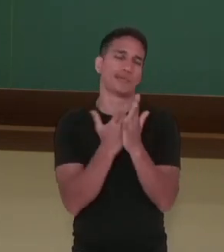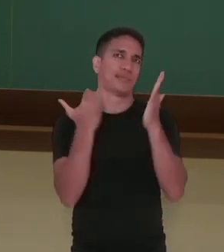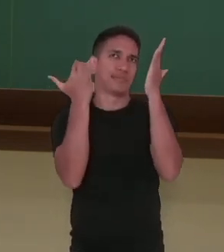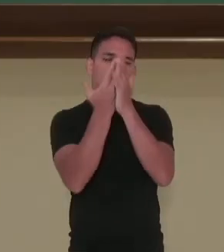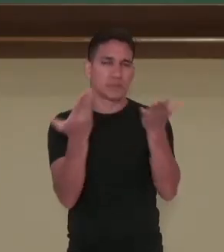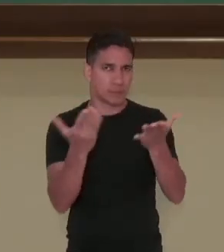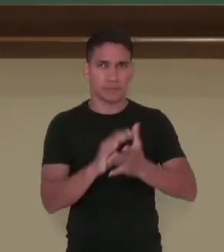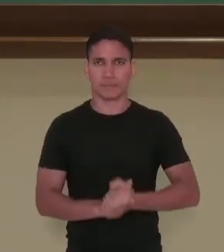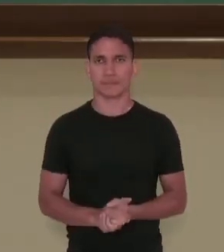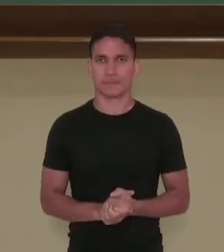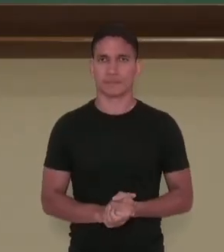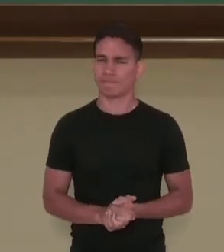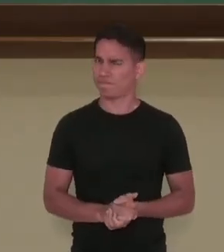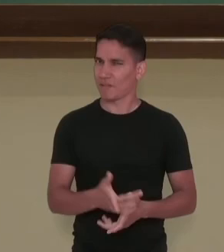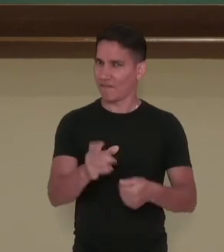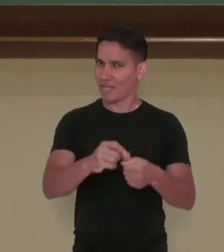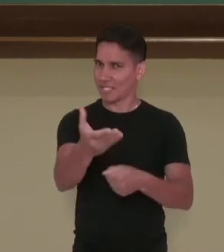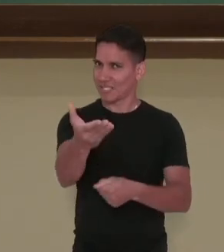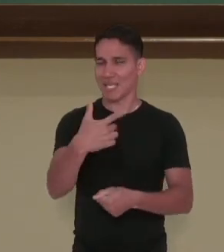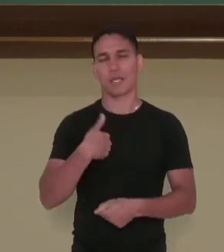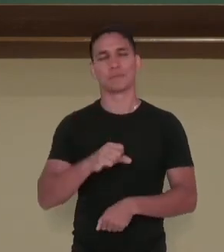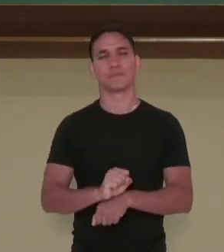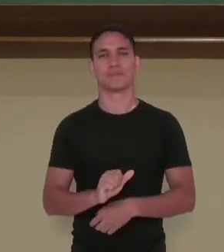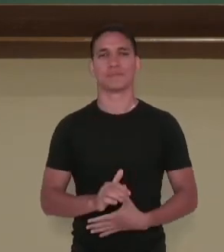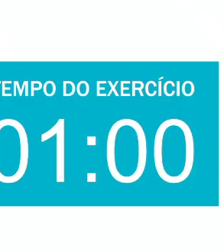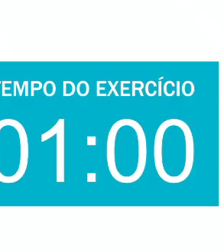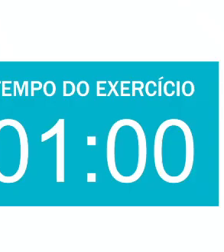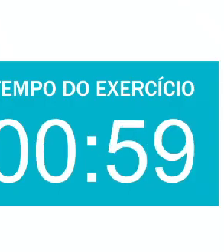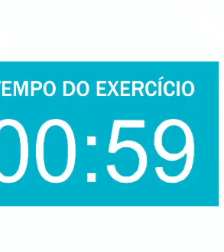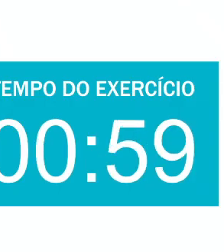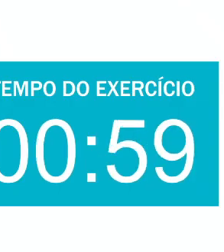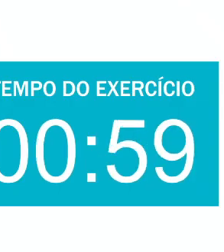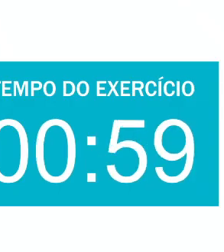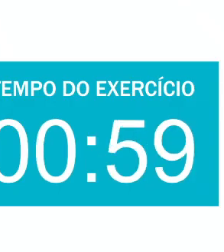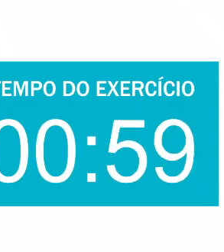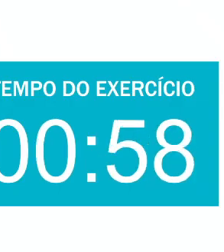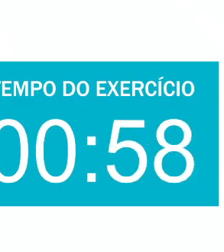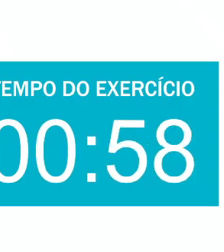sensacionalista. Faz aí, eu te aguardo aqui.